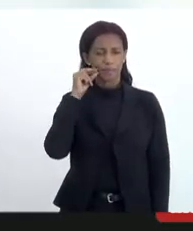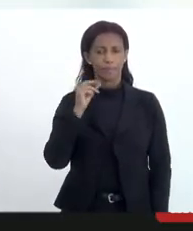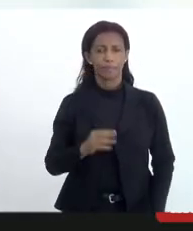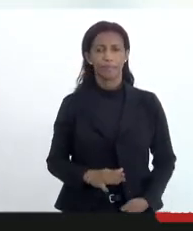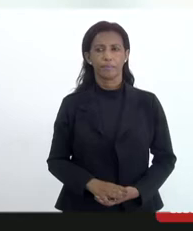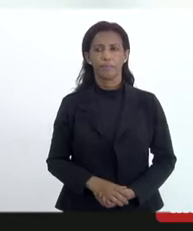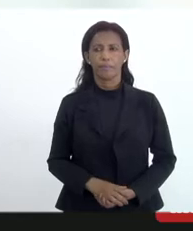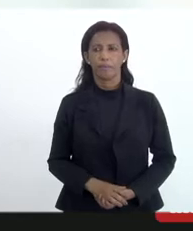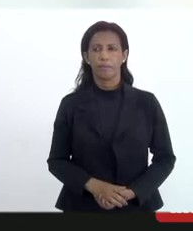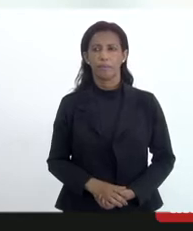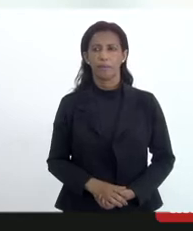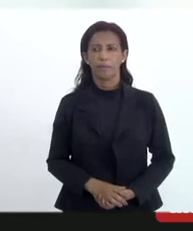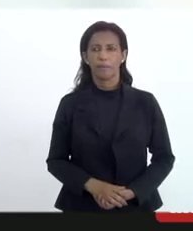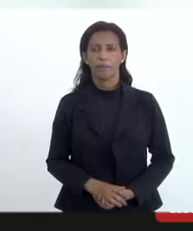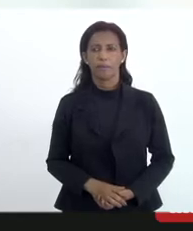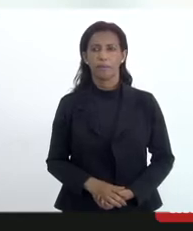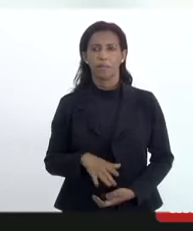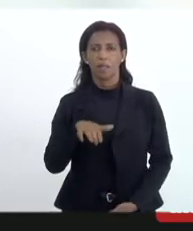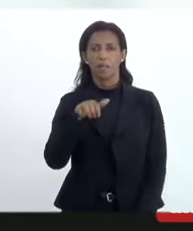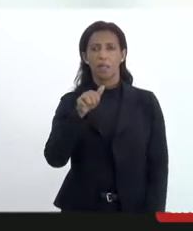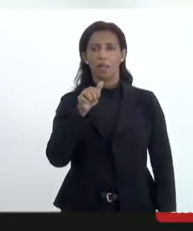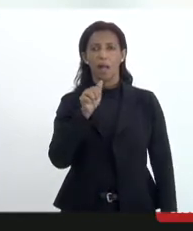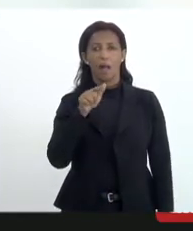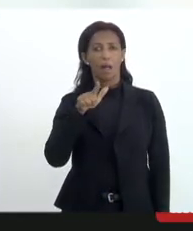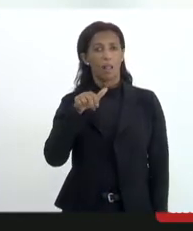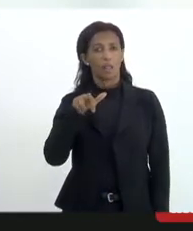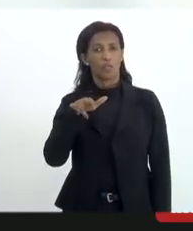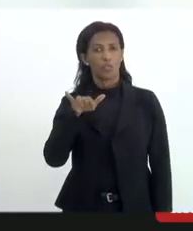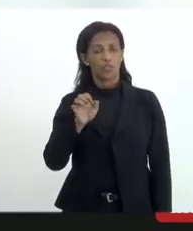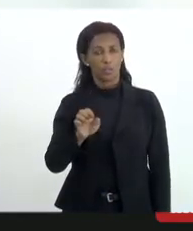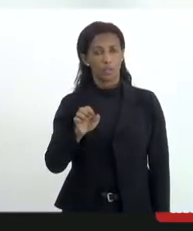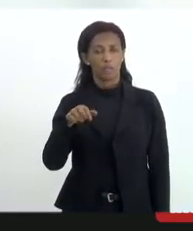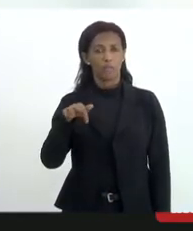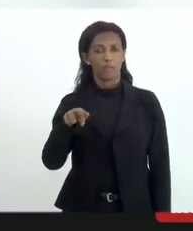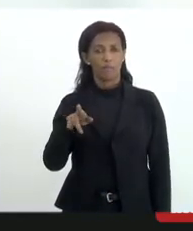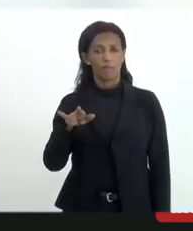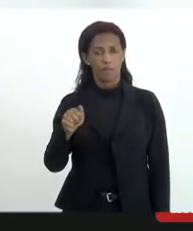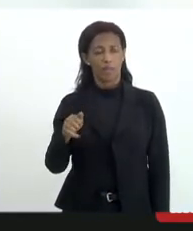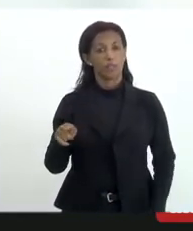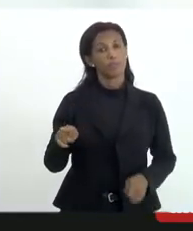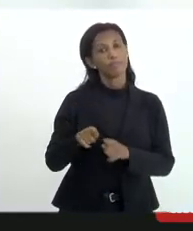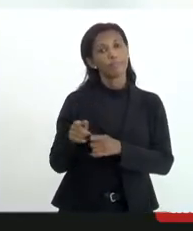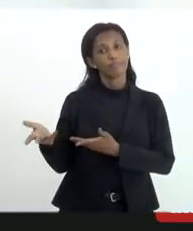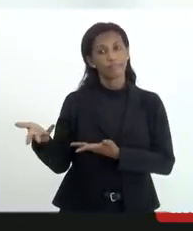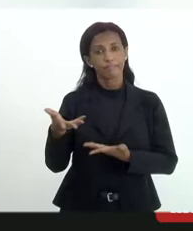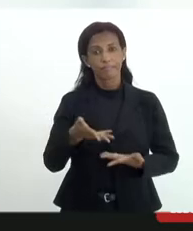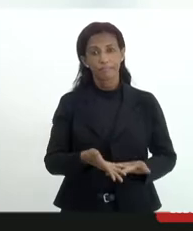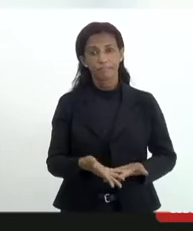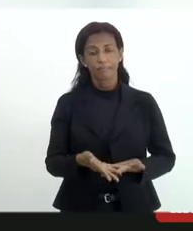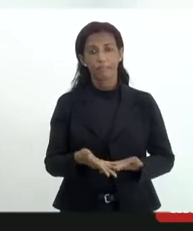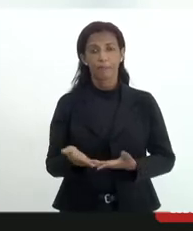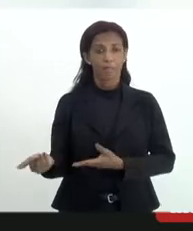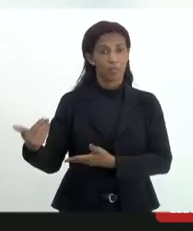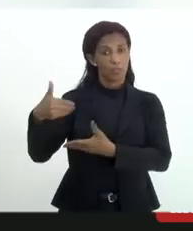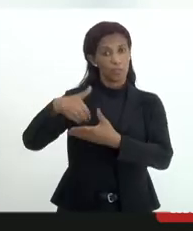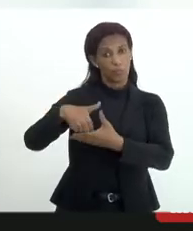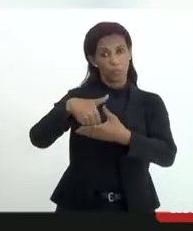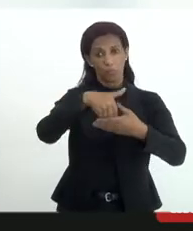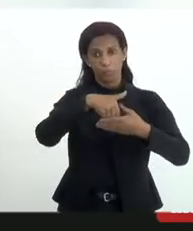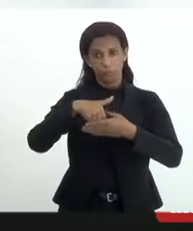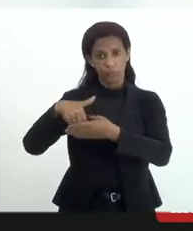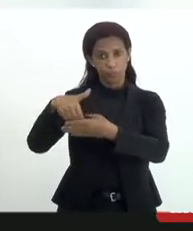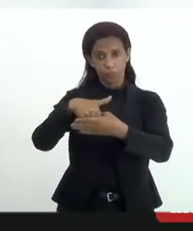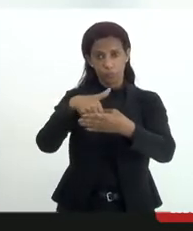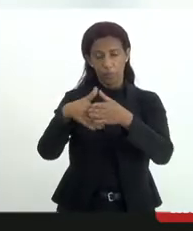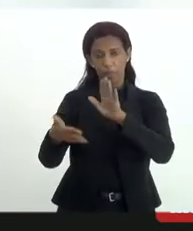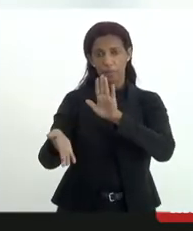Reis e Alexandre Feitos. Então, eu queria colocar em votação